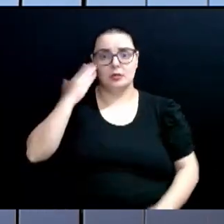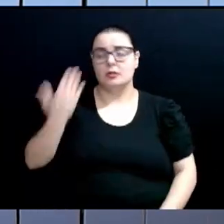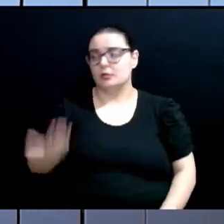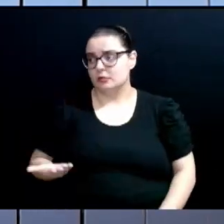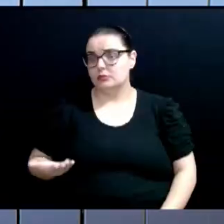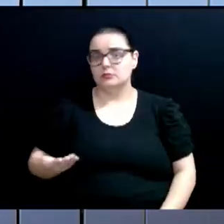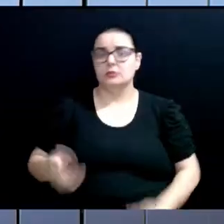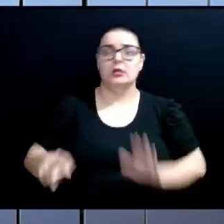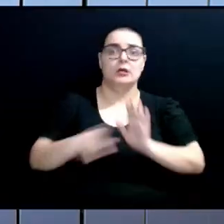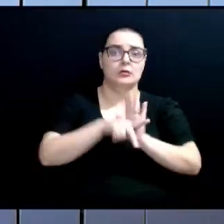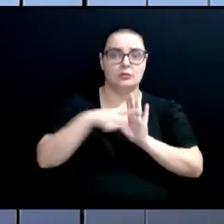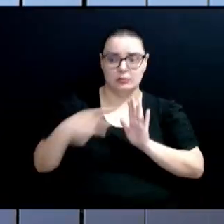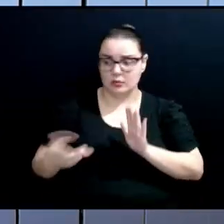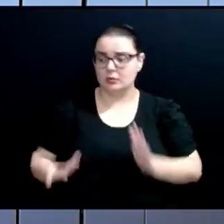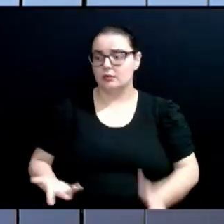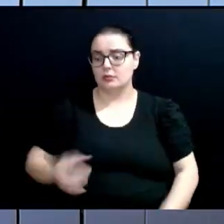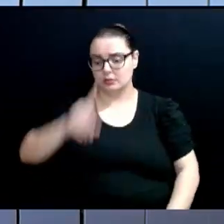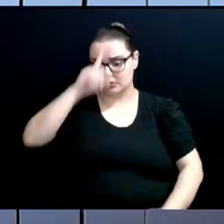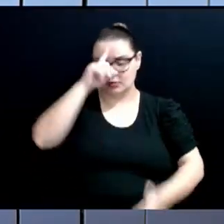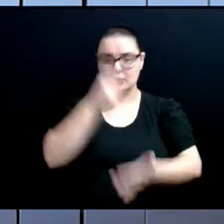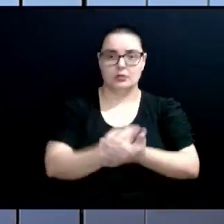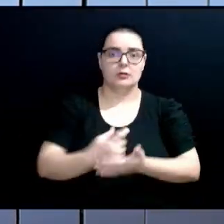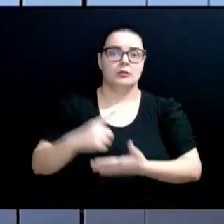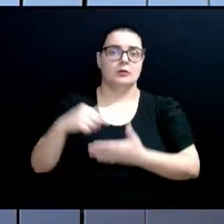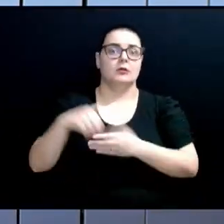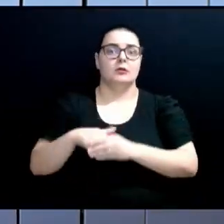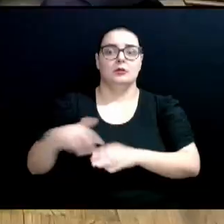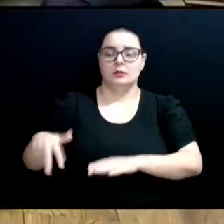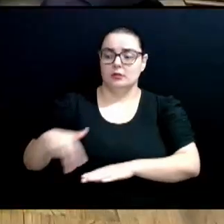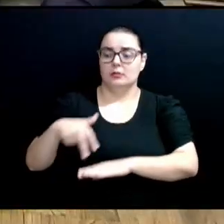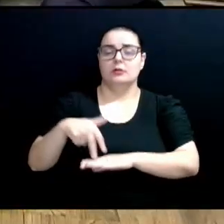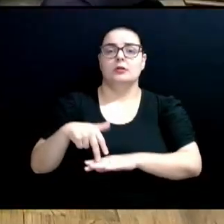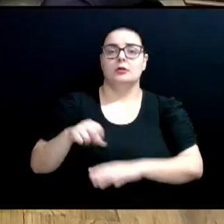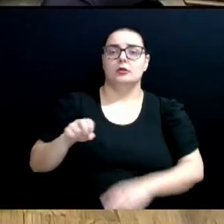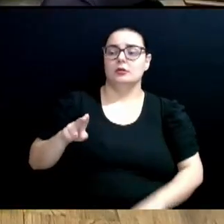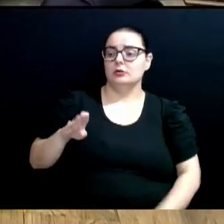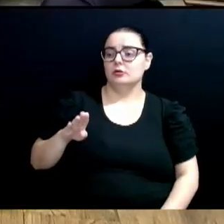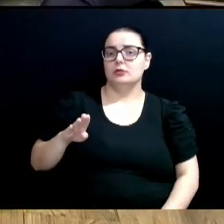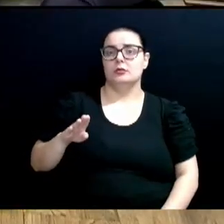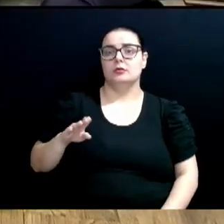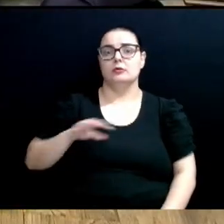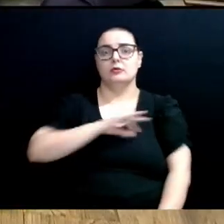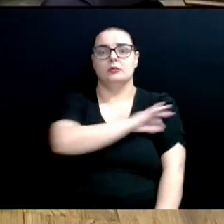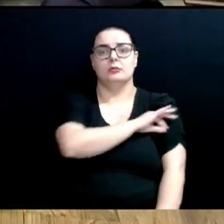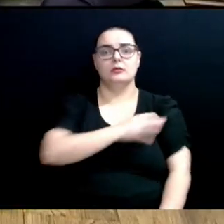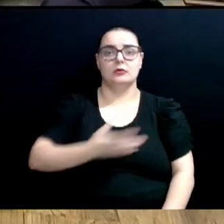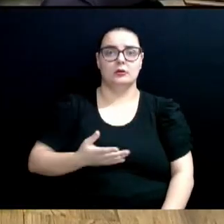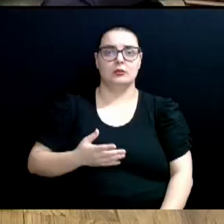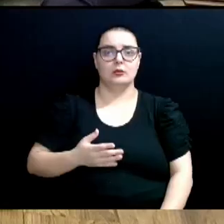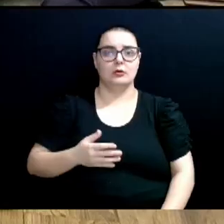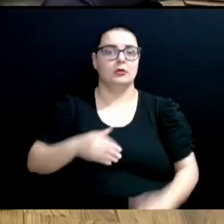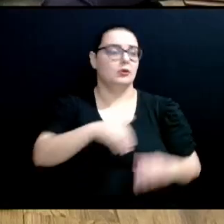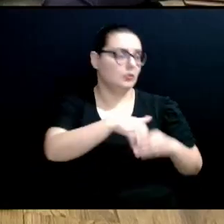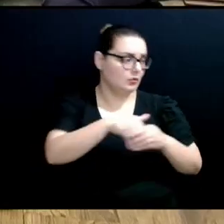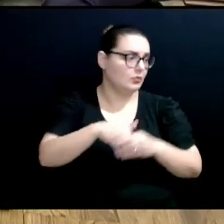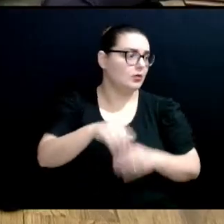né, tomar a decisão e eleger um subprefeito ali, algo nesse sentido. Quase um voto distrital ali, né? Exatamente, é praticamente um